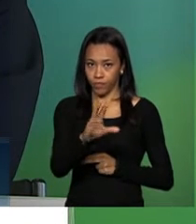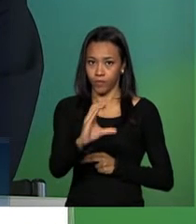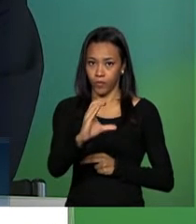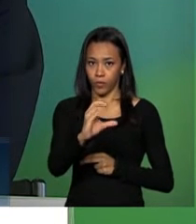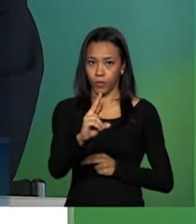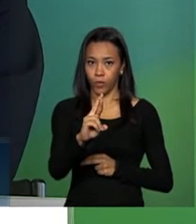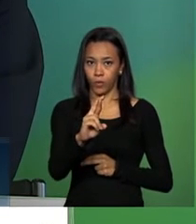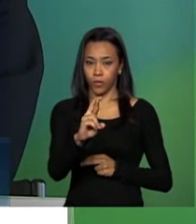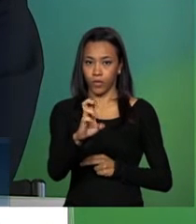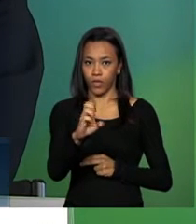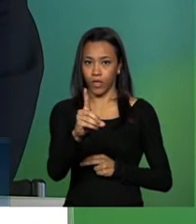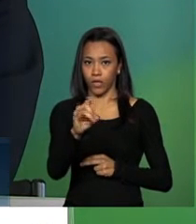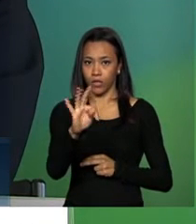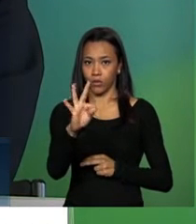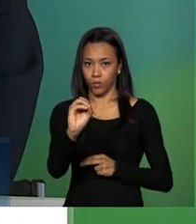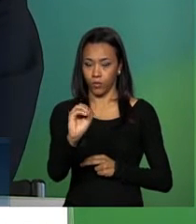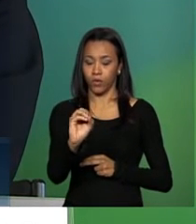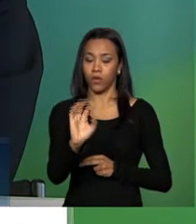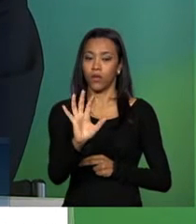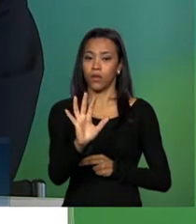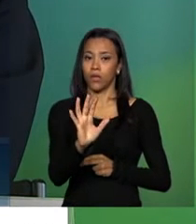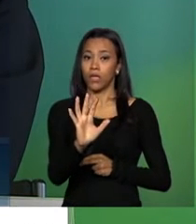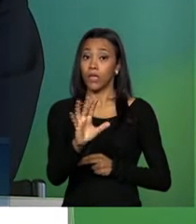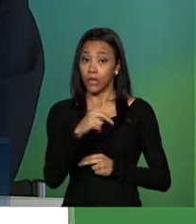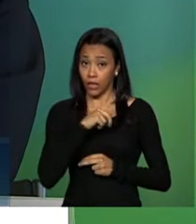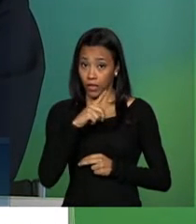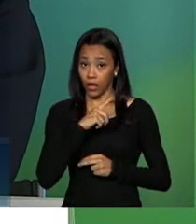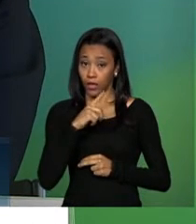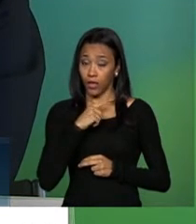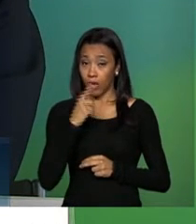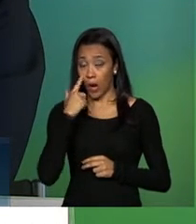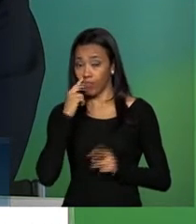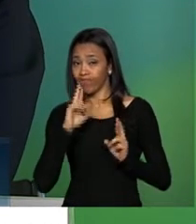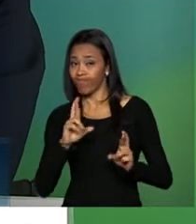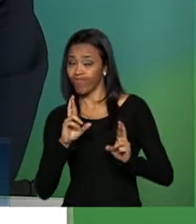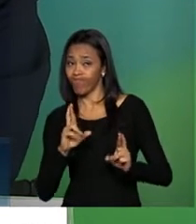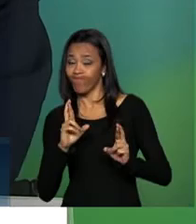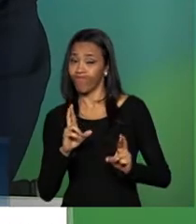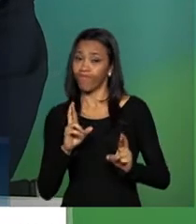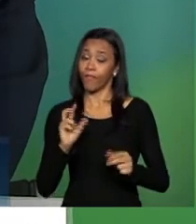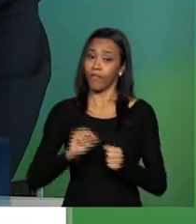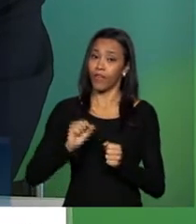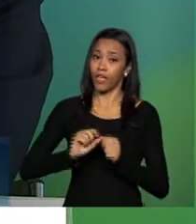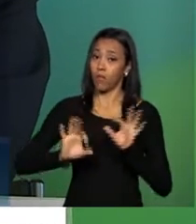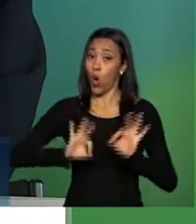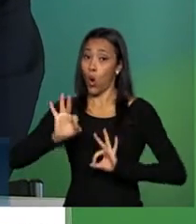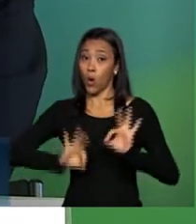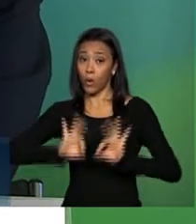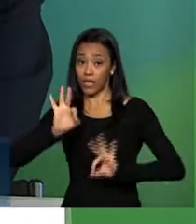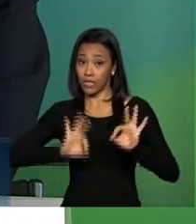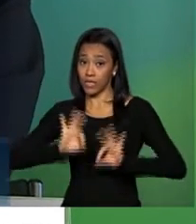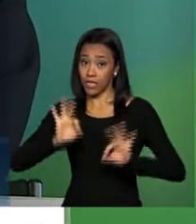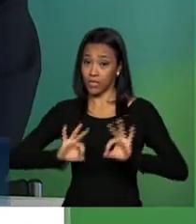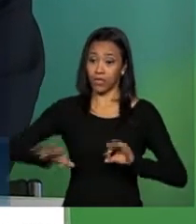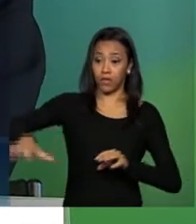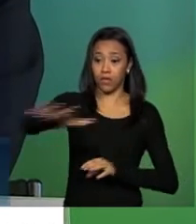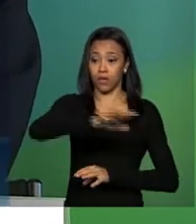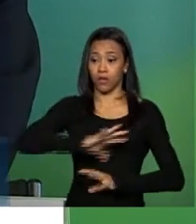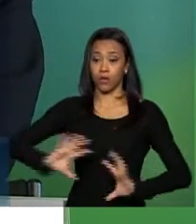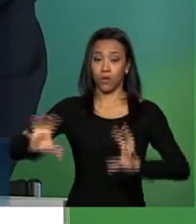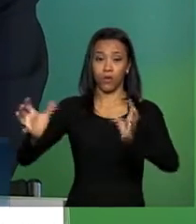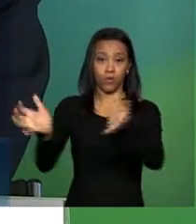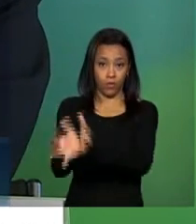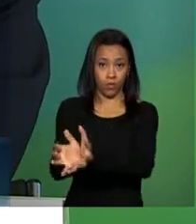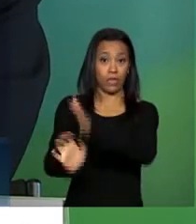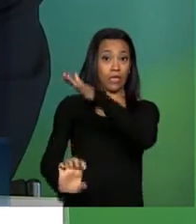ambiente aí, há estimativas que são feitas permanentemente pelo setor privado. Essa é uma posição dinâmica, a cada mês